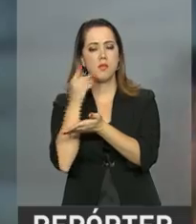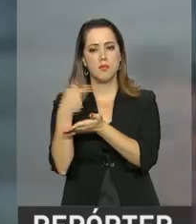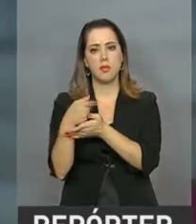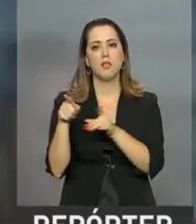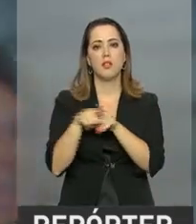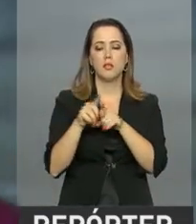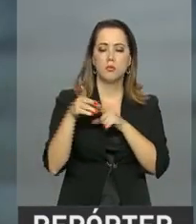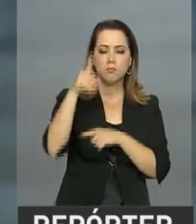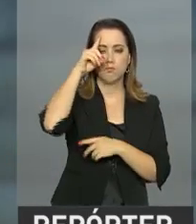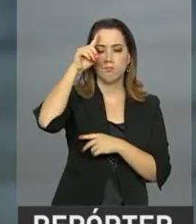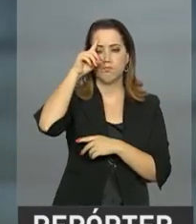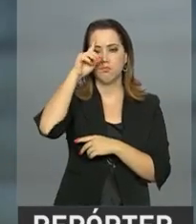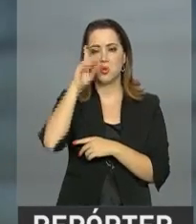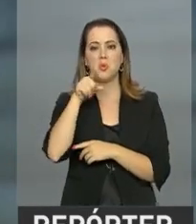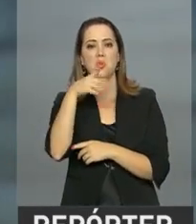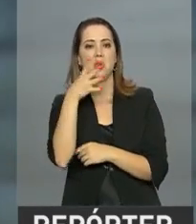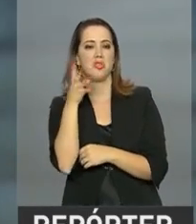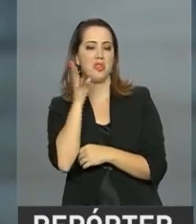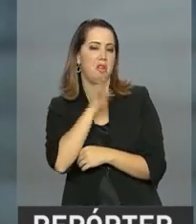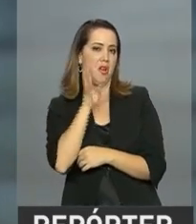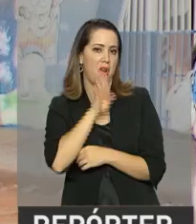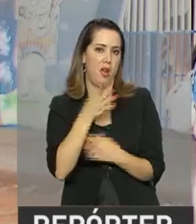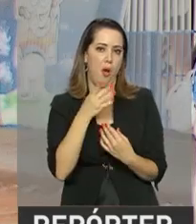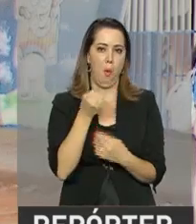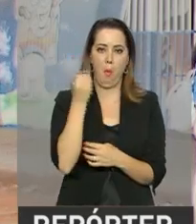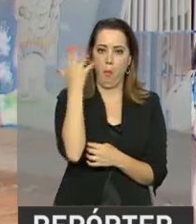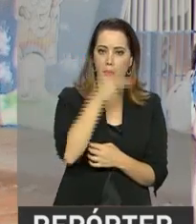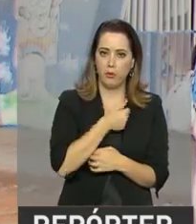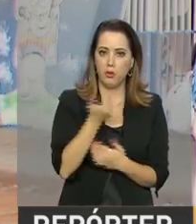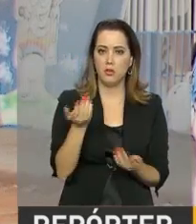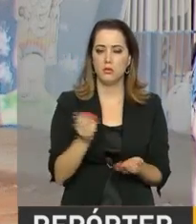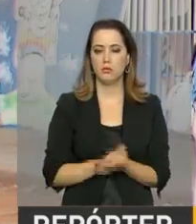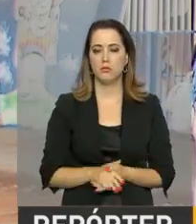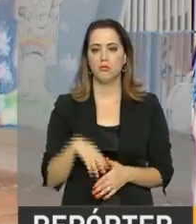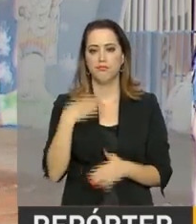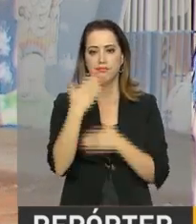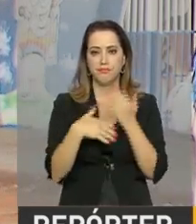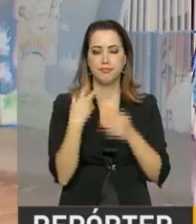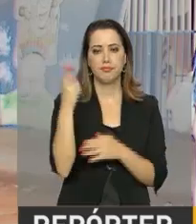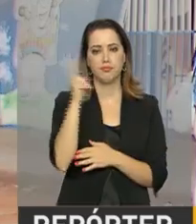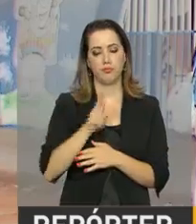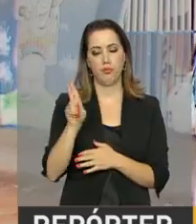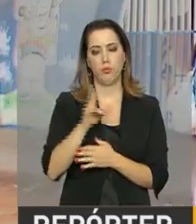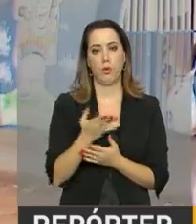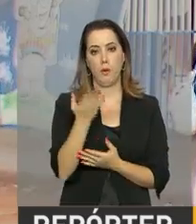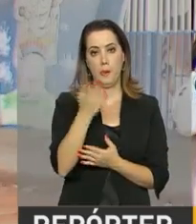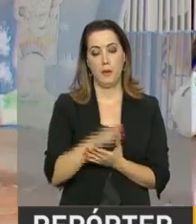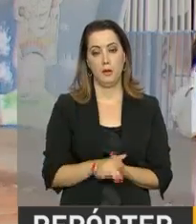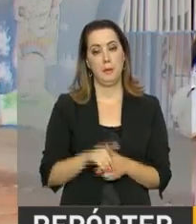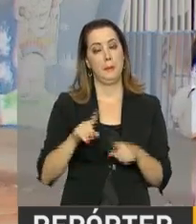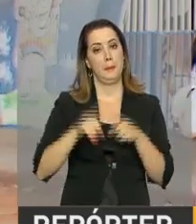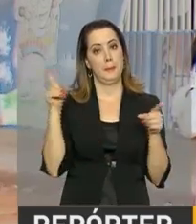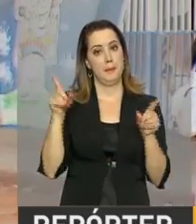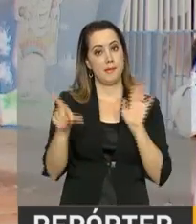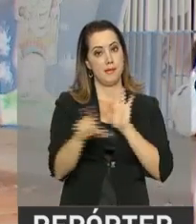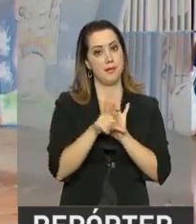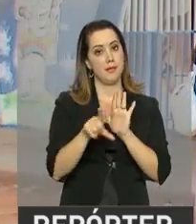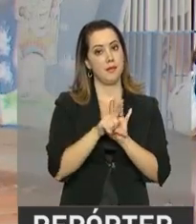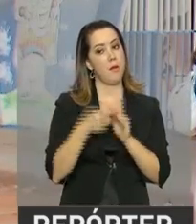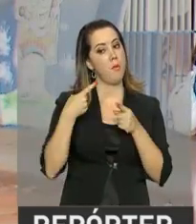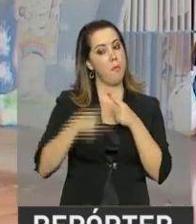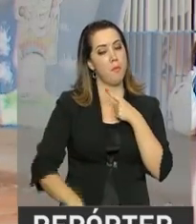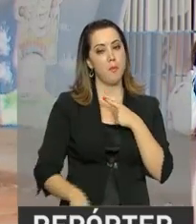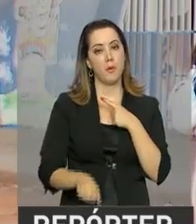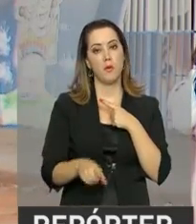dia a pessoa acha que é legal bonito e vai continuar usando embora o Estatuto da Criança e do Adolescente proíba a venda de qualquer